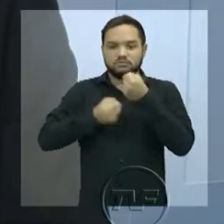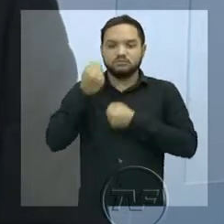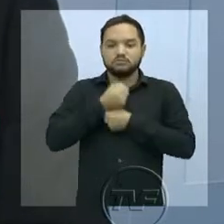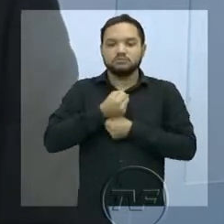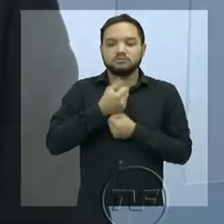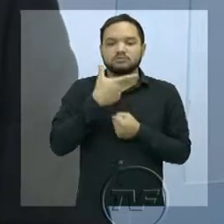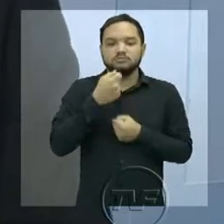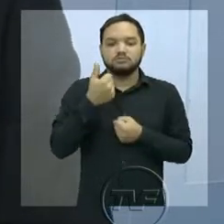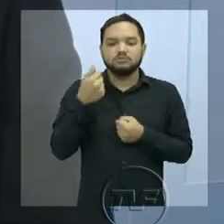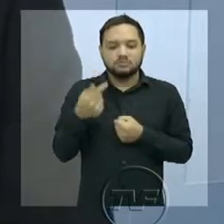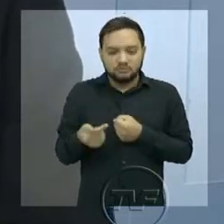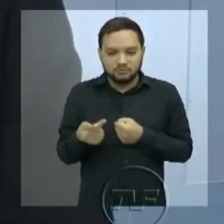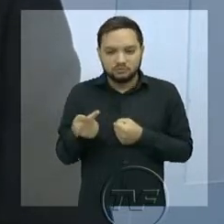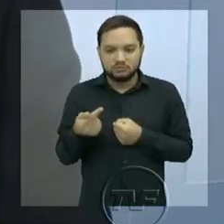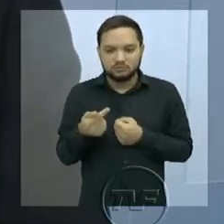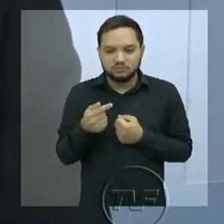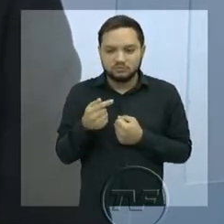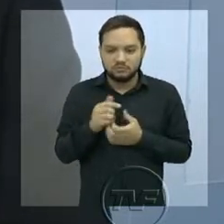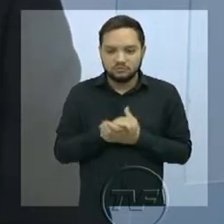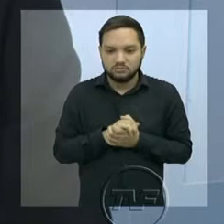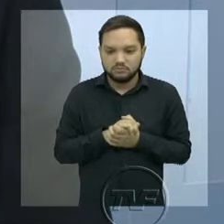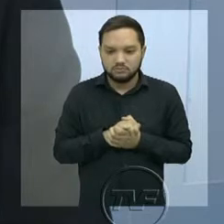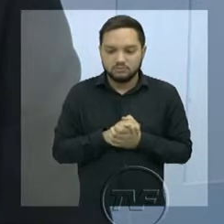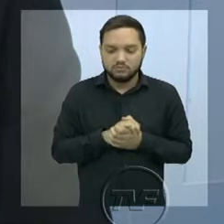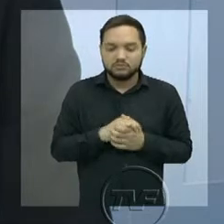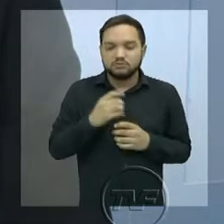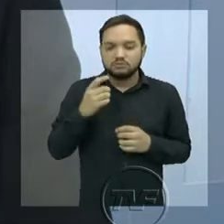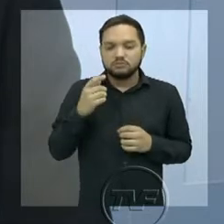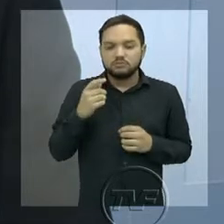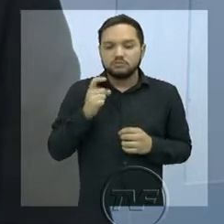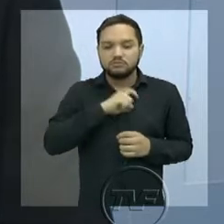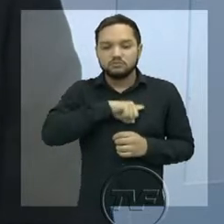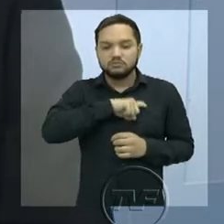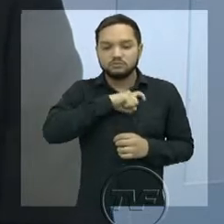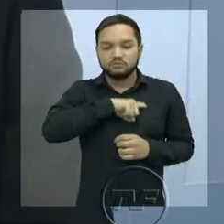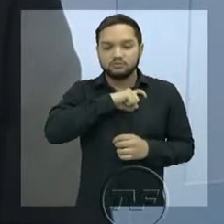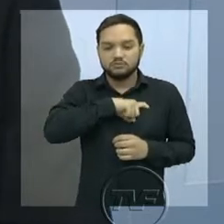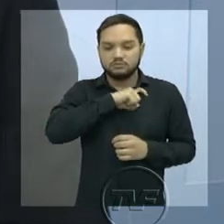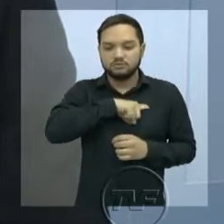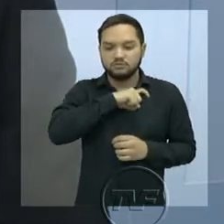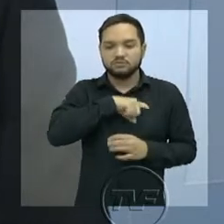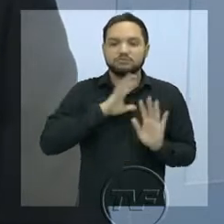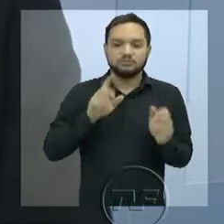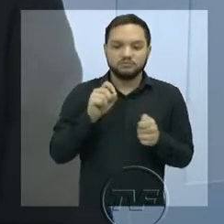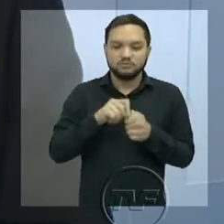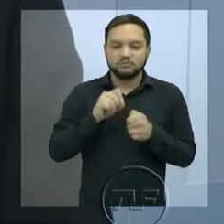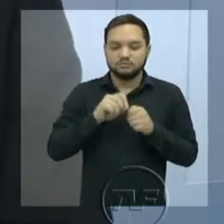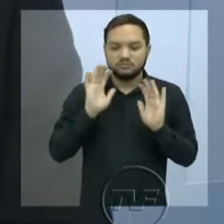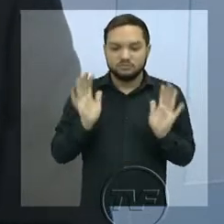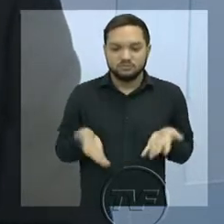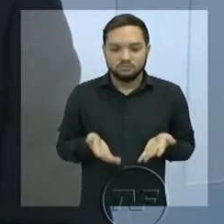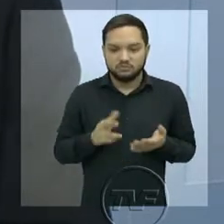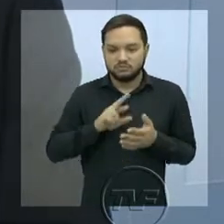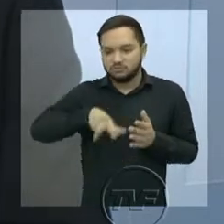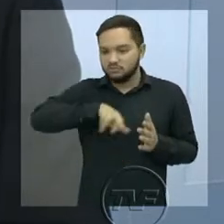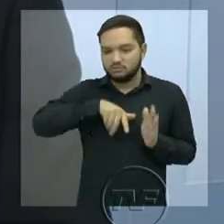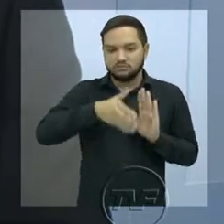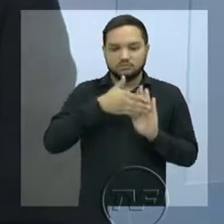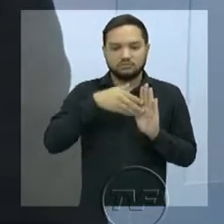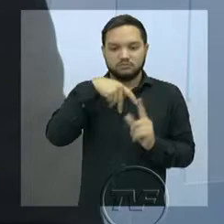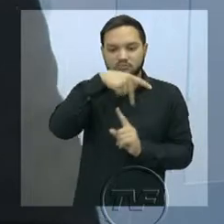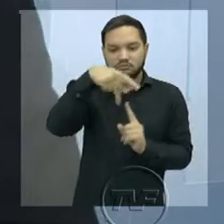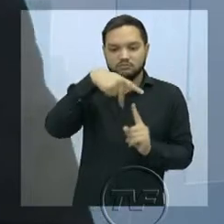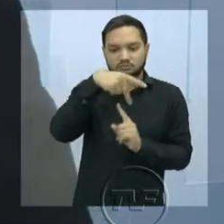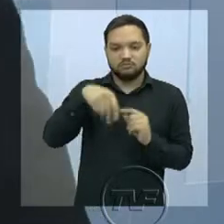já que o verdadeiro saco de maldade já tinha sido feito? Não era a proposta da reforma da Previdência,